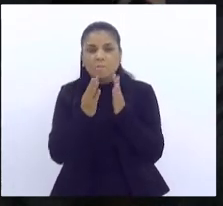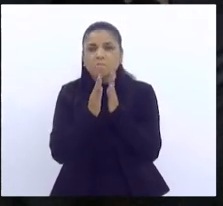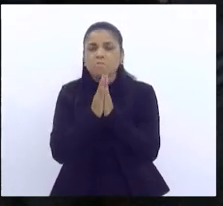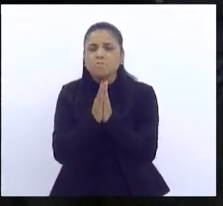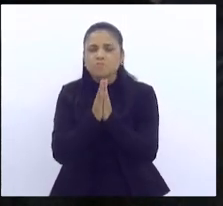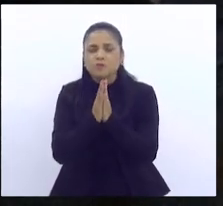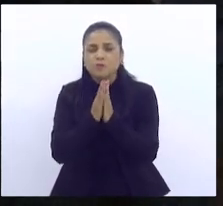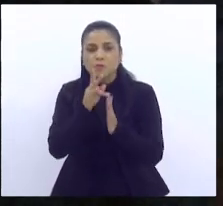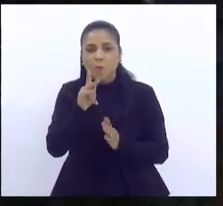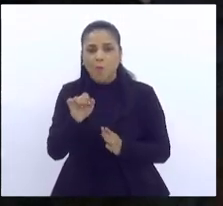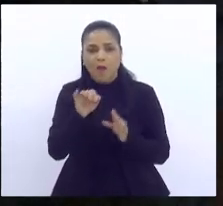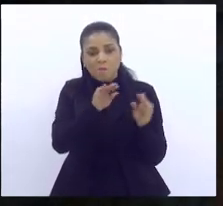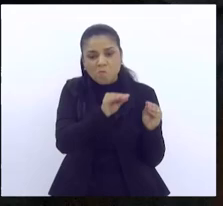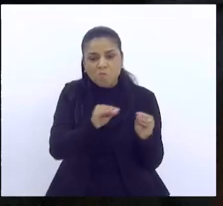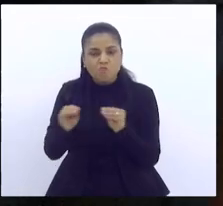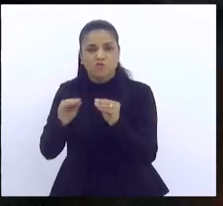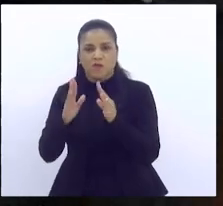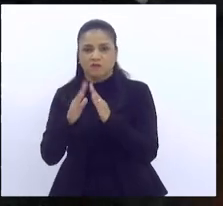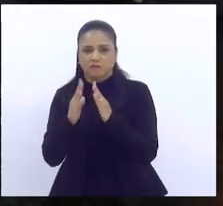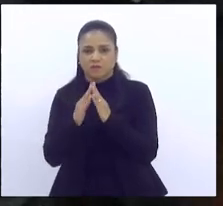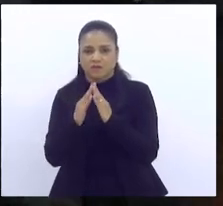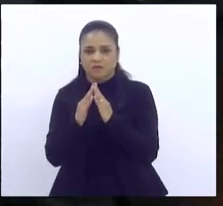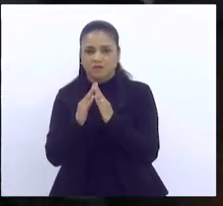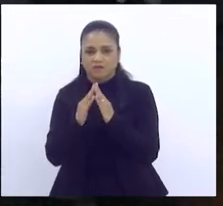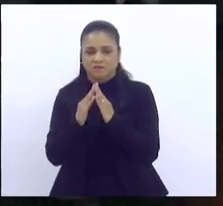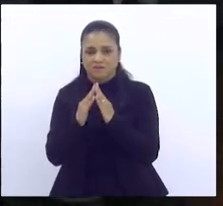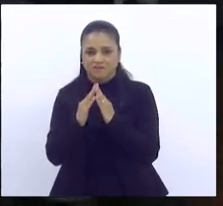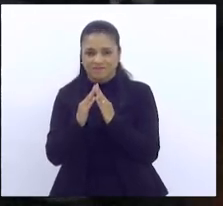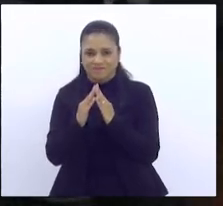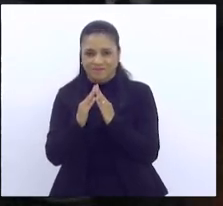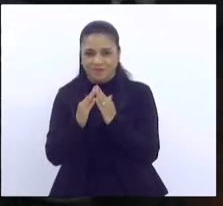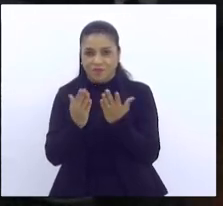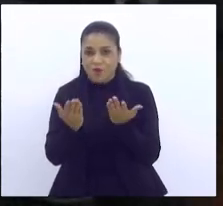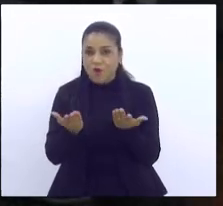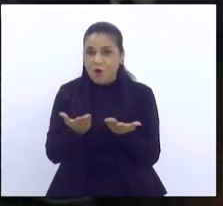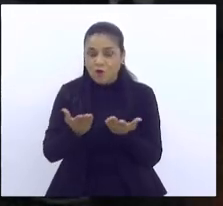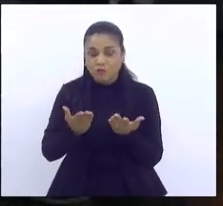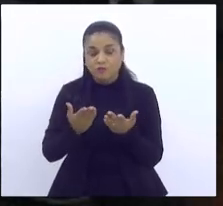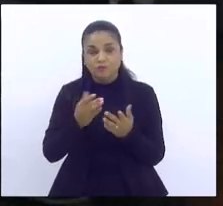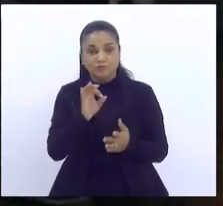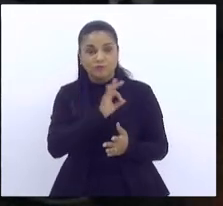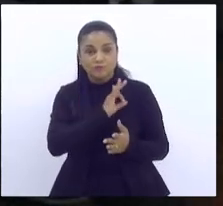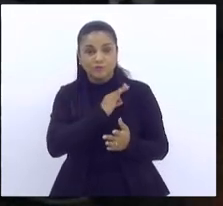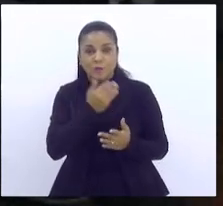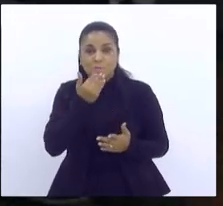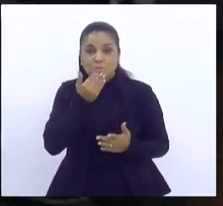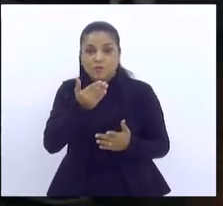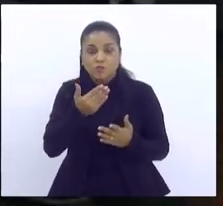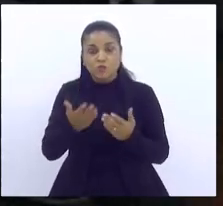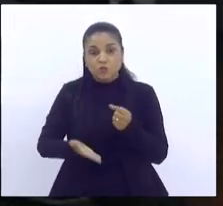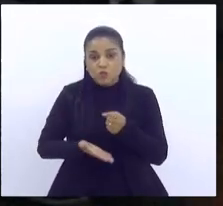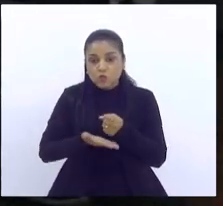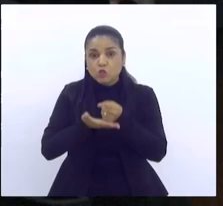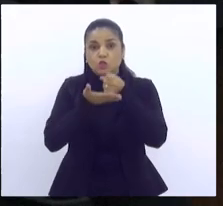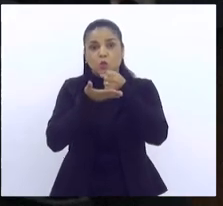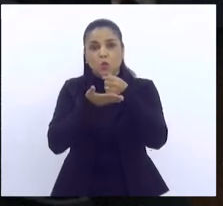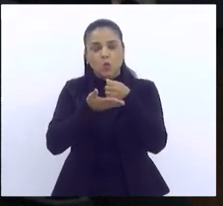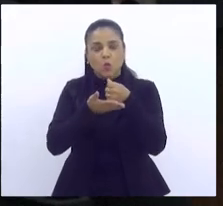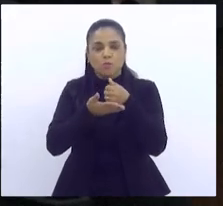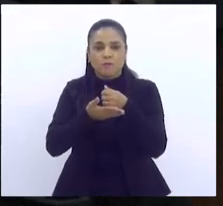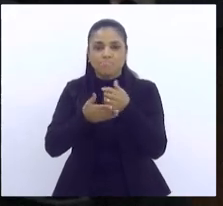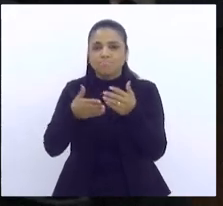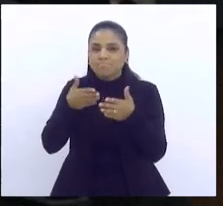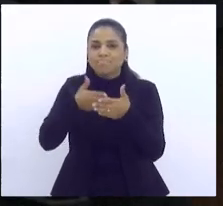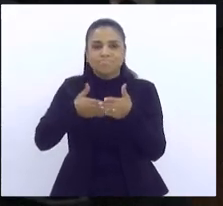ao pai que se mudasse. Hoje os policiais estão pedindo socorro, porque muitas das vezes são impedidos de